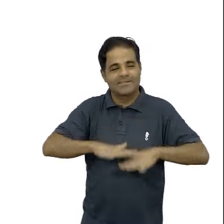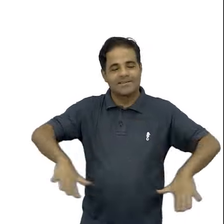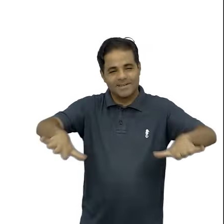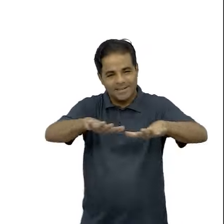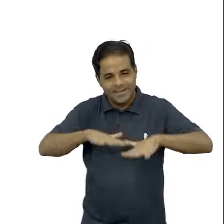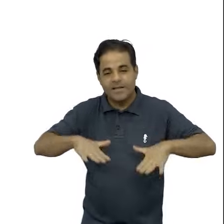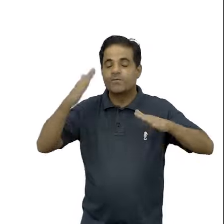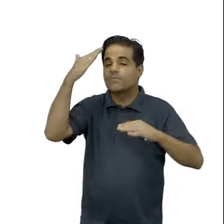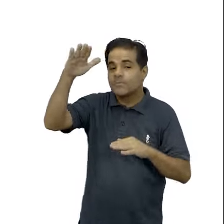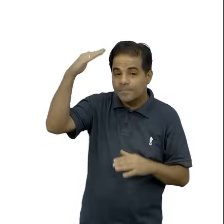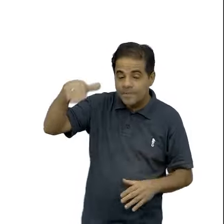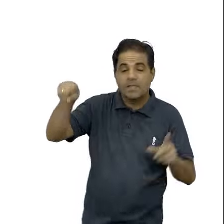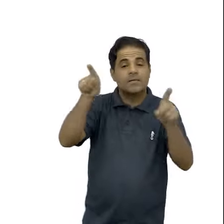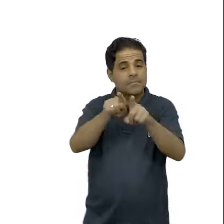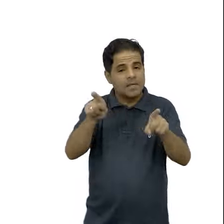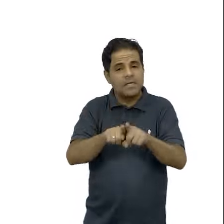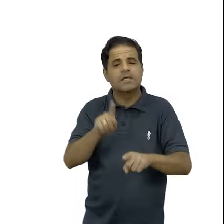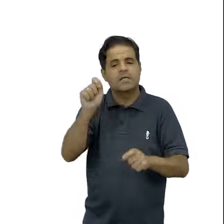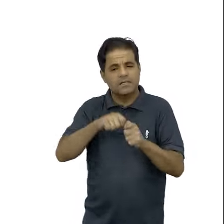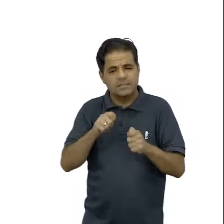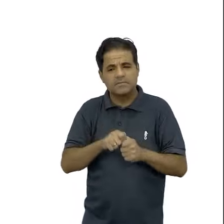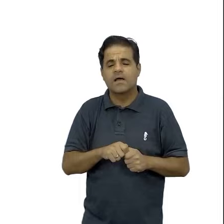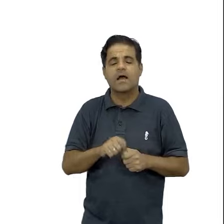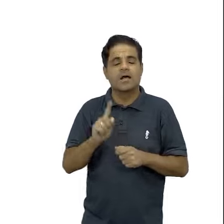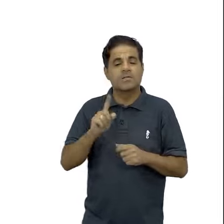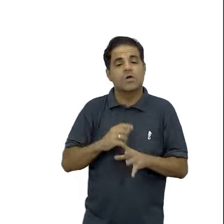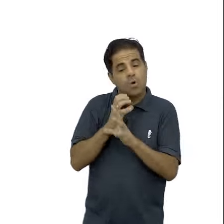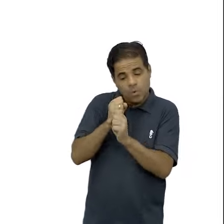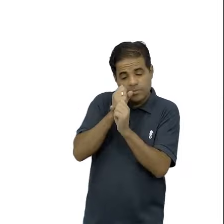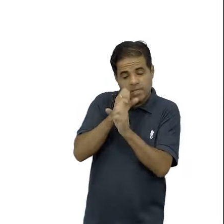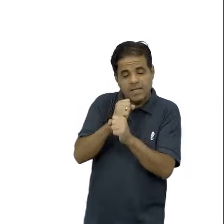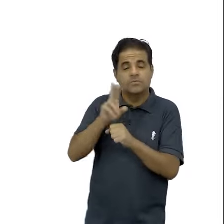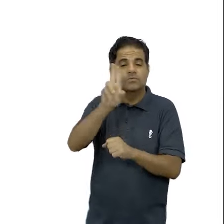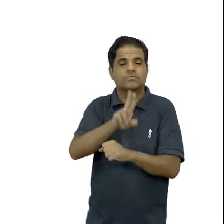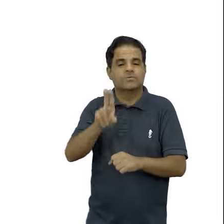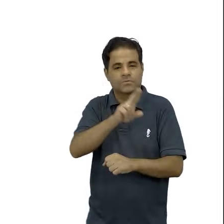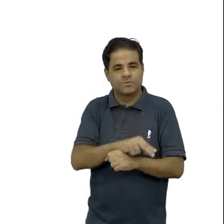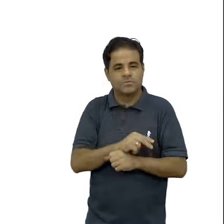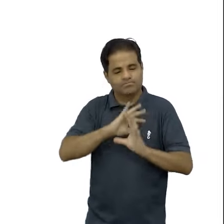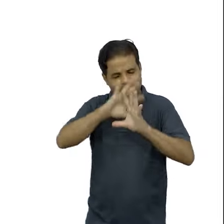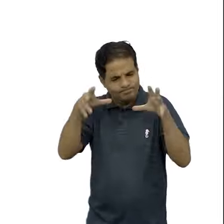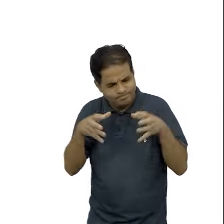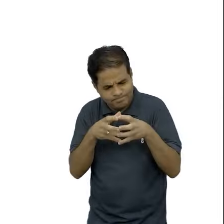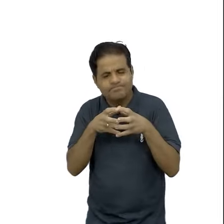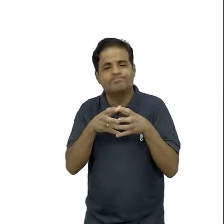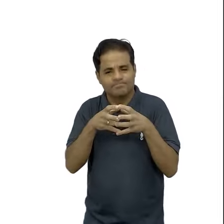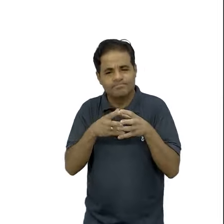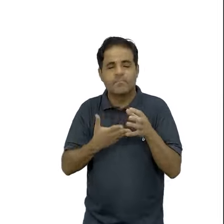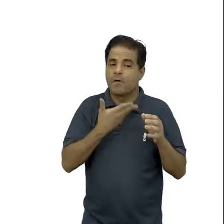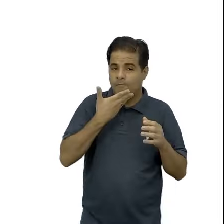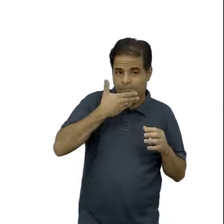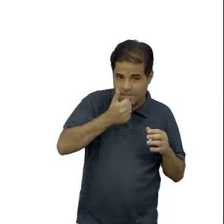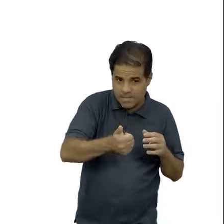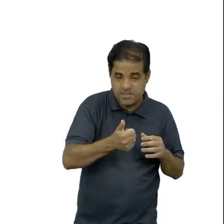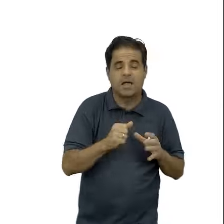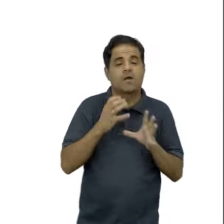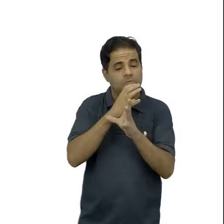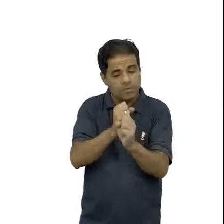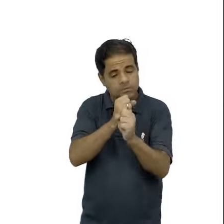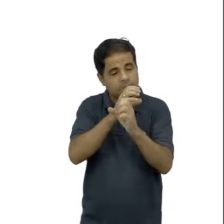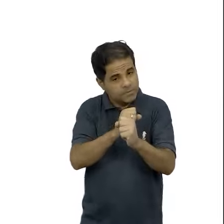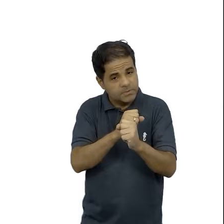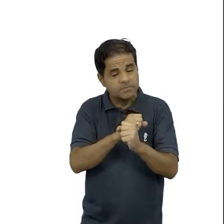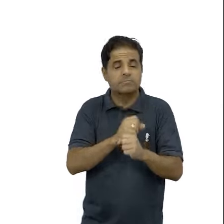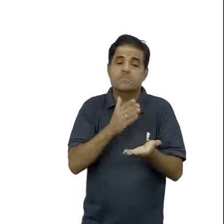também que se faz contagem utilizando agrupamentos para facilitar essa contagem.